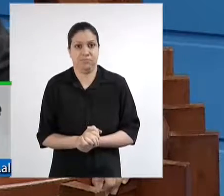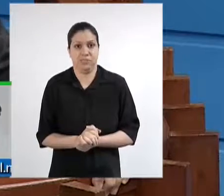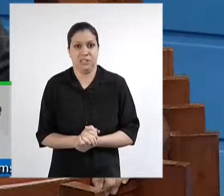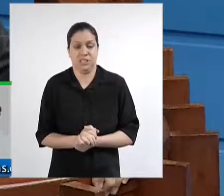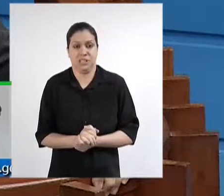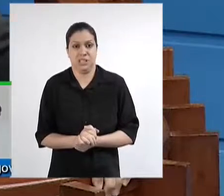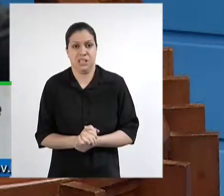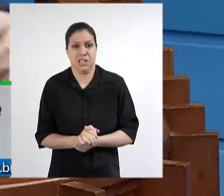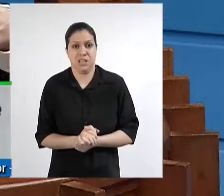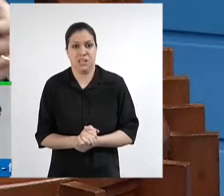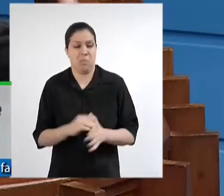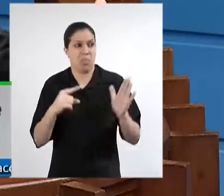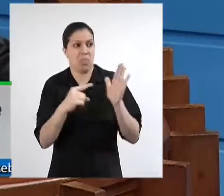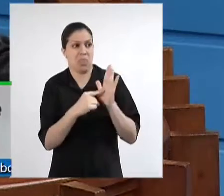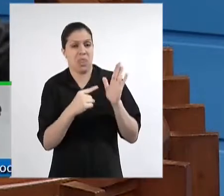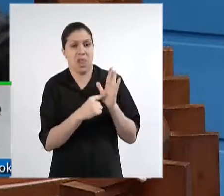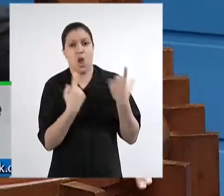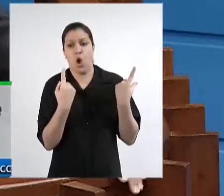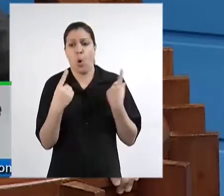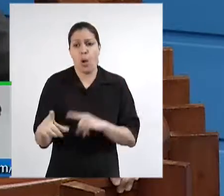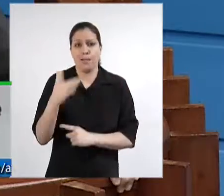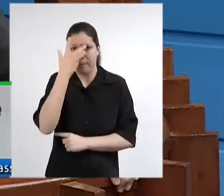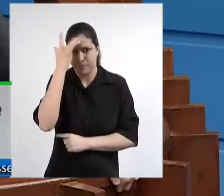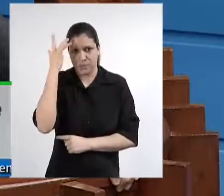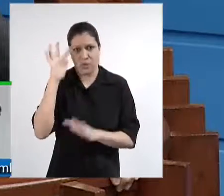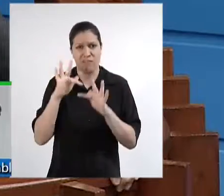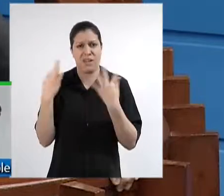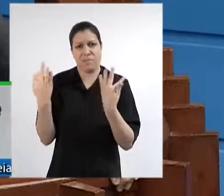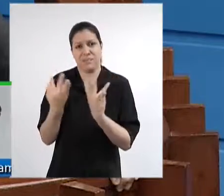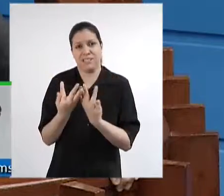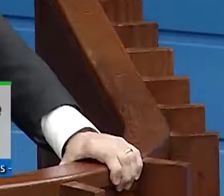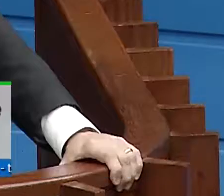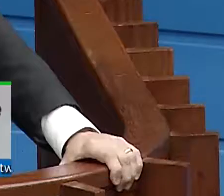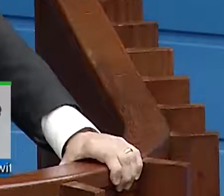ocorrência contra as pessoas que o cercam.